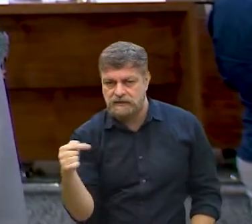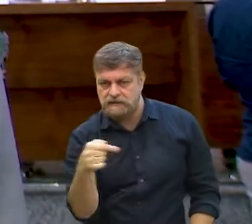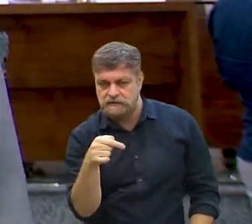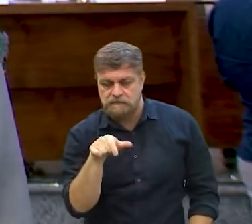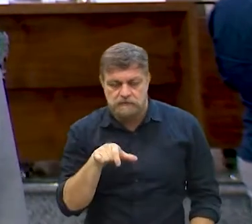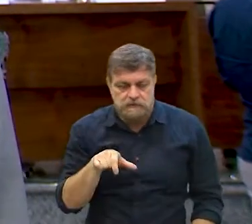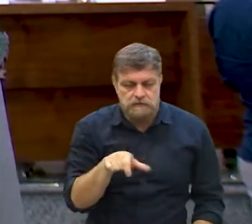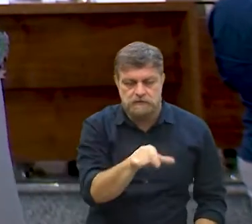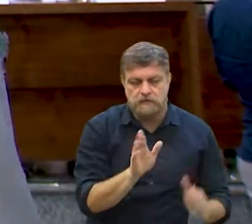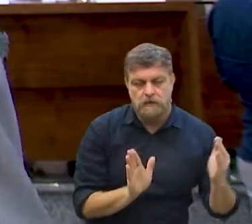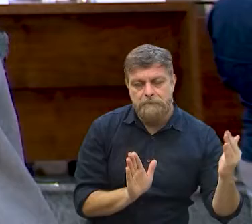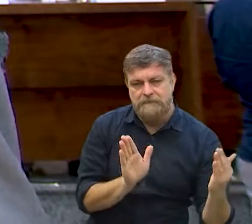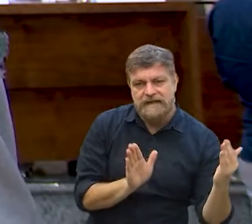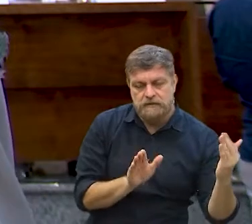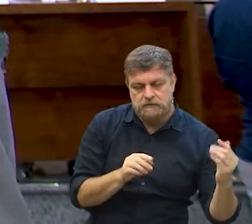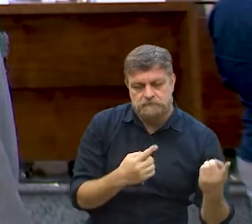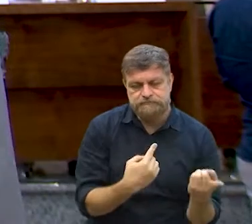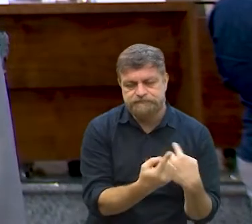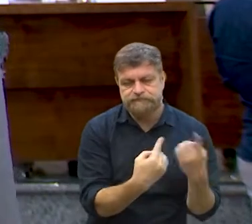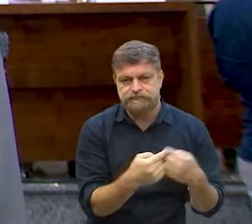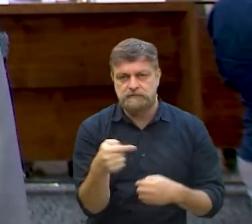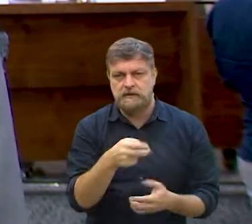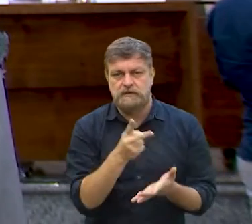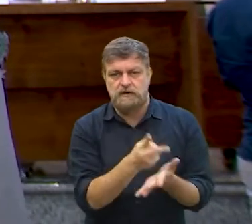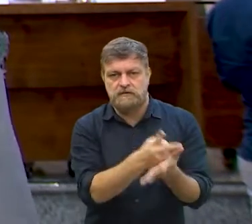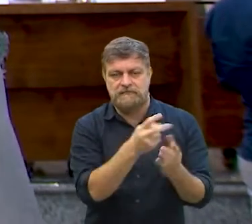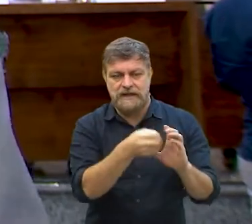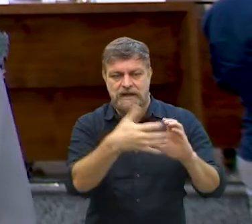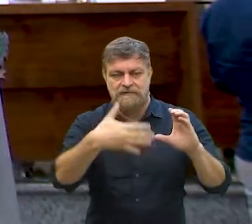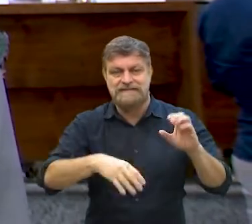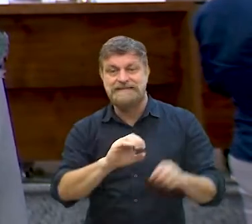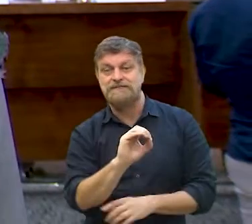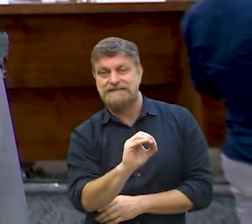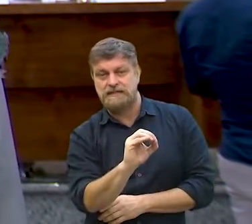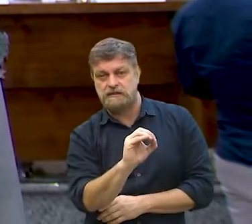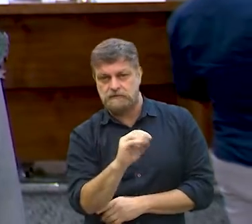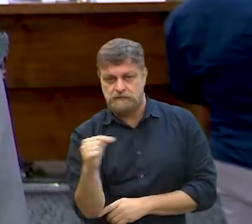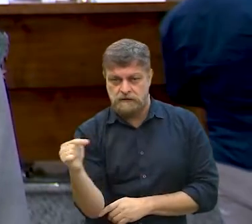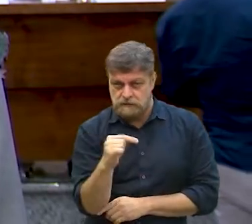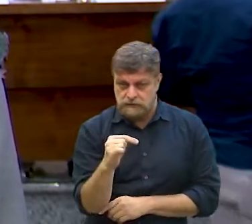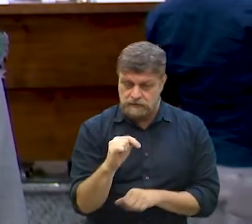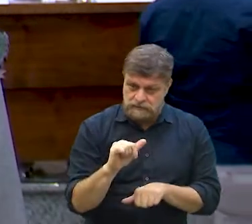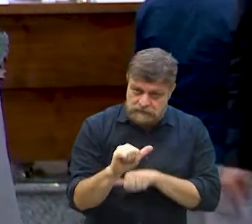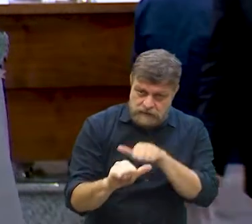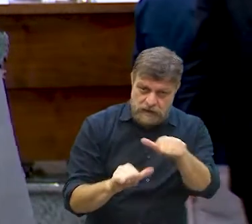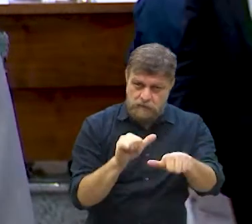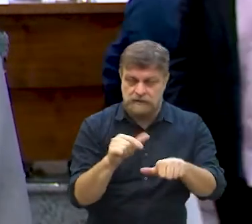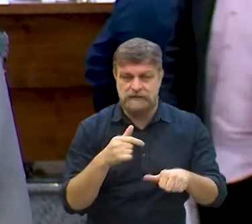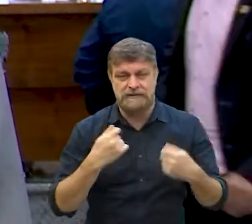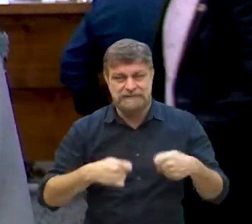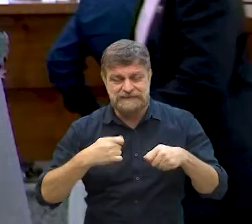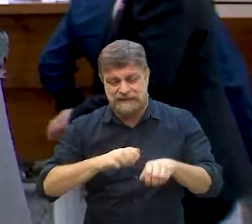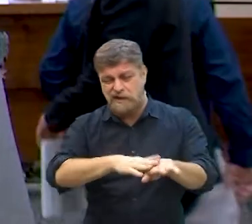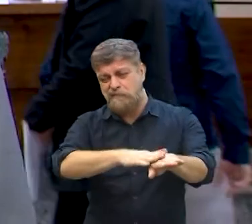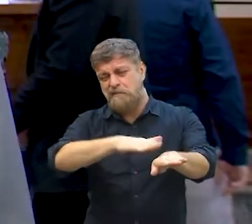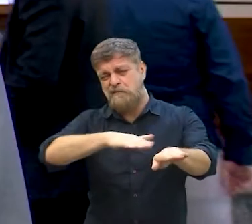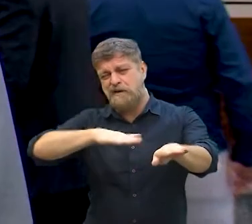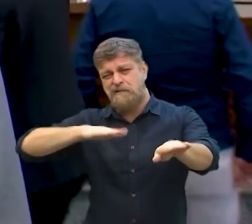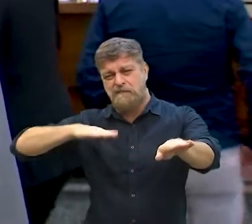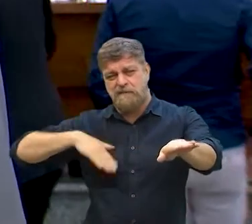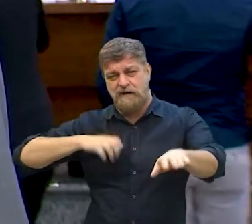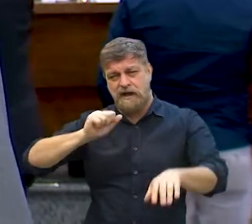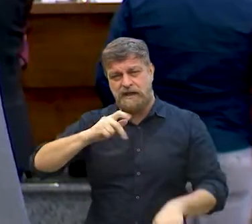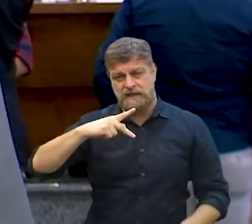Hortolândia e vai para Limeira. Então ficou um curto trecho que ainda continua com a classificação 0. Isso tem trazido